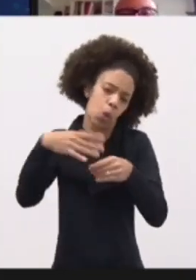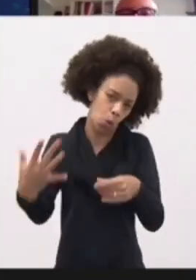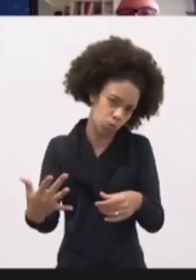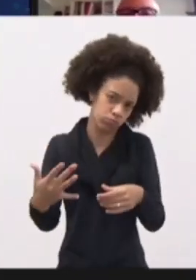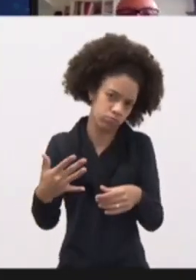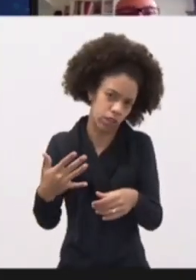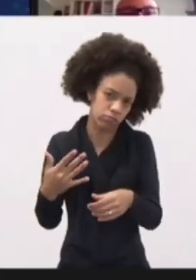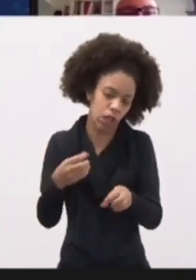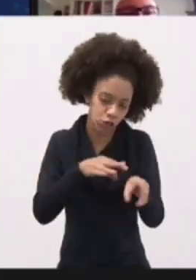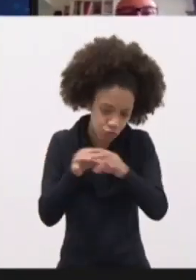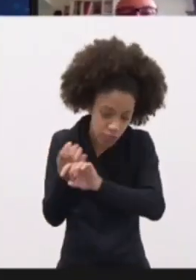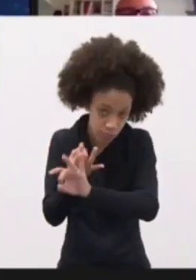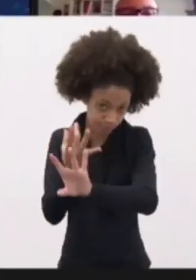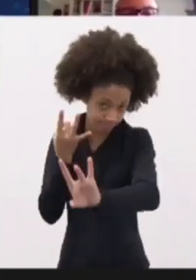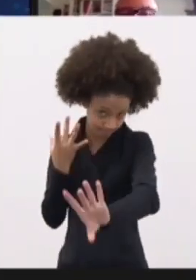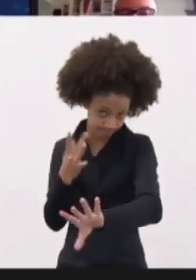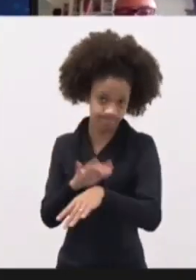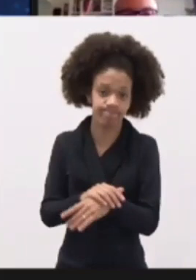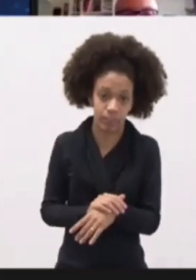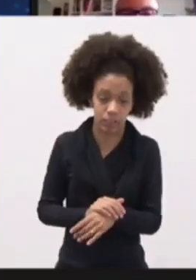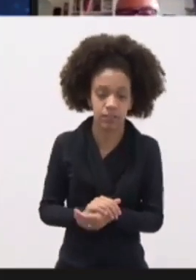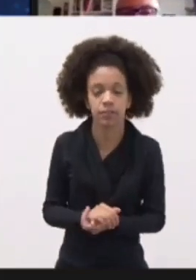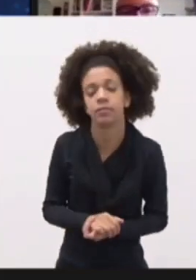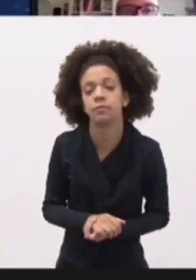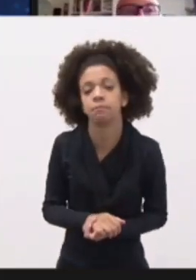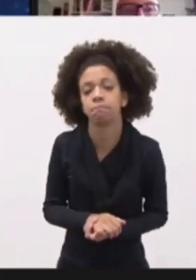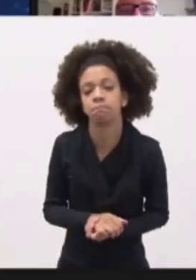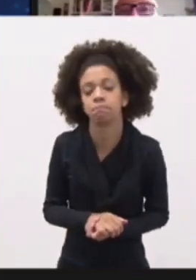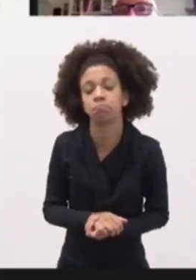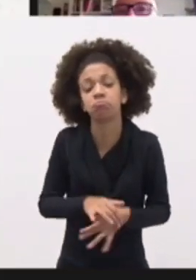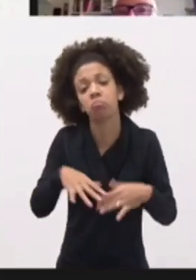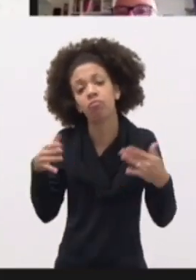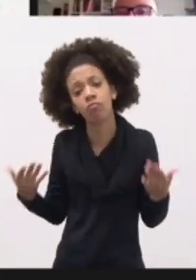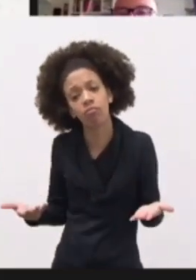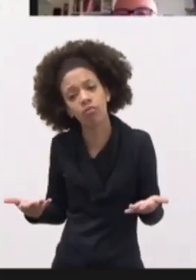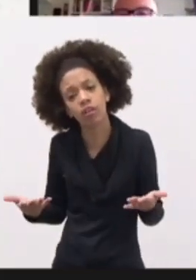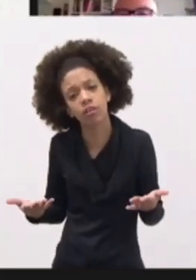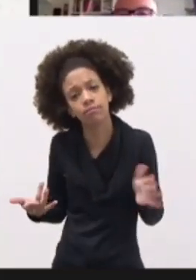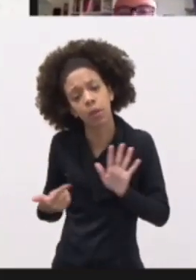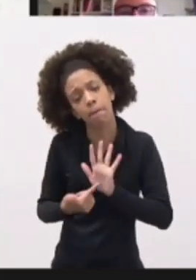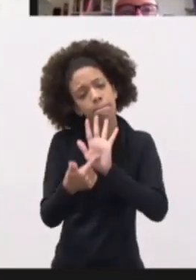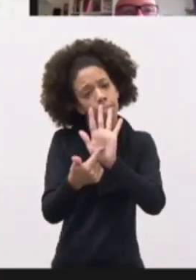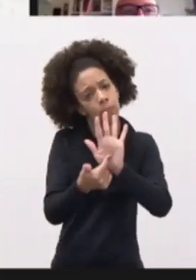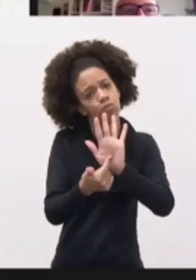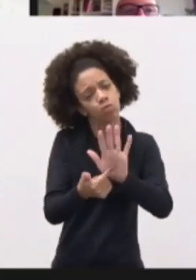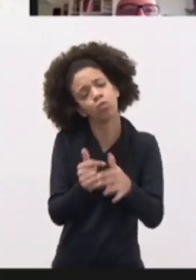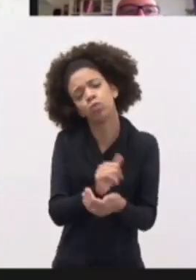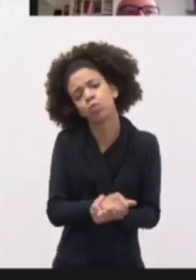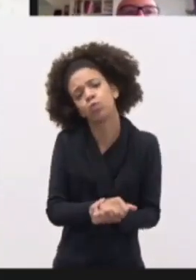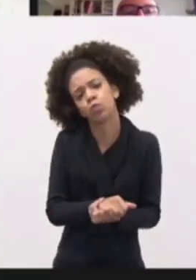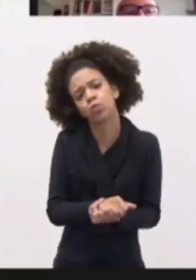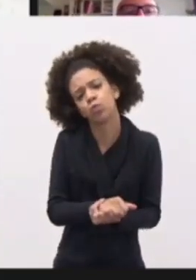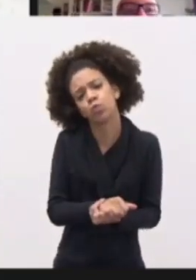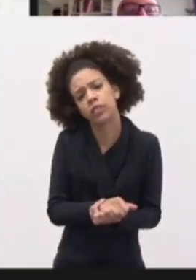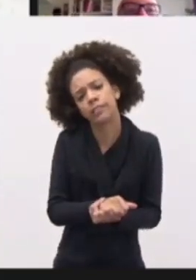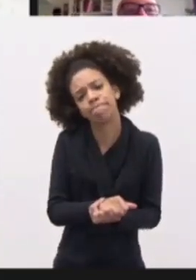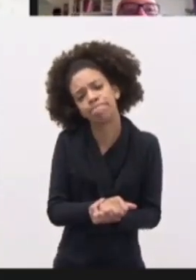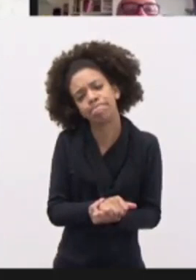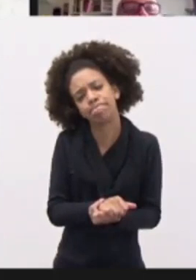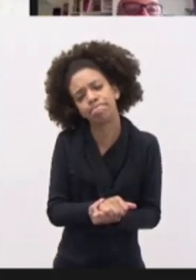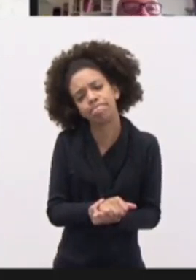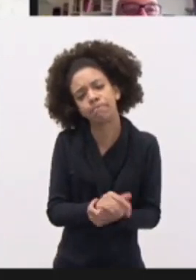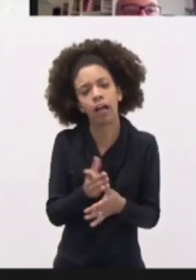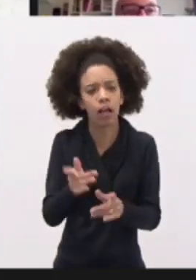gente está vivendo agora, né? Aprendizagem remota. E aí eu trago o caso, que é o caso